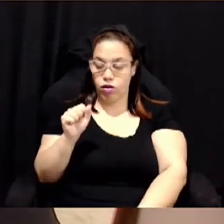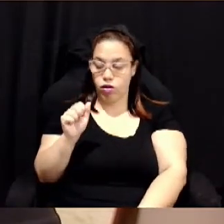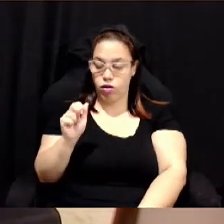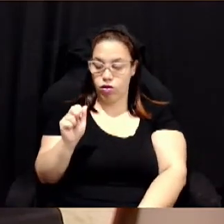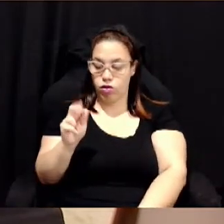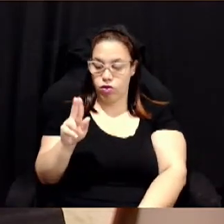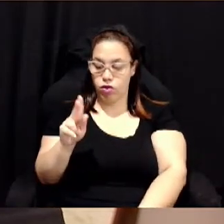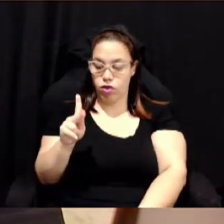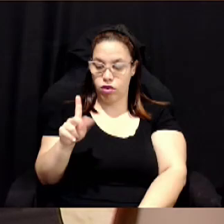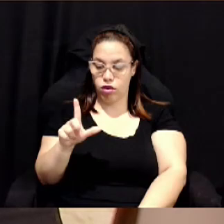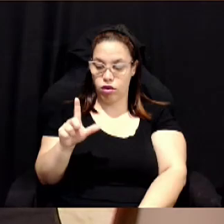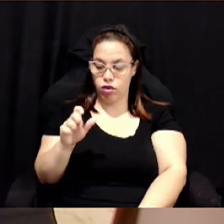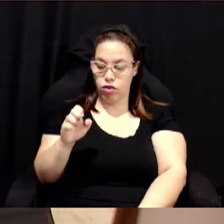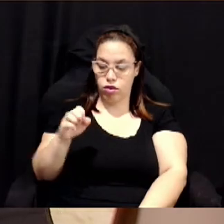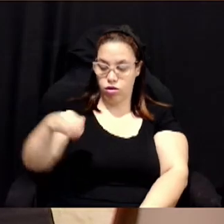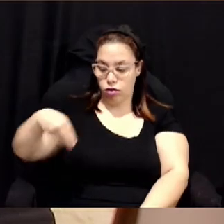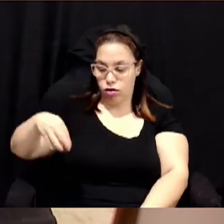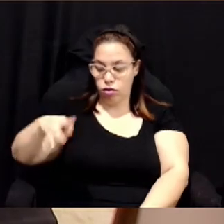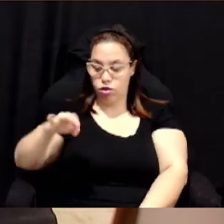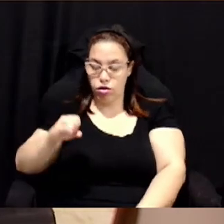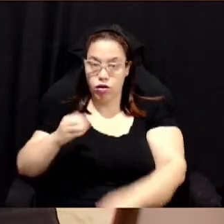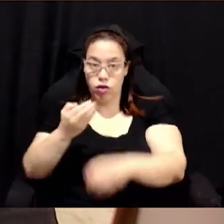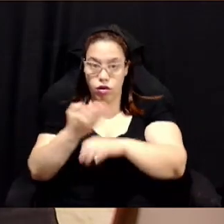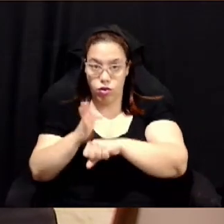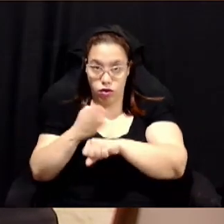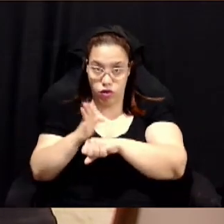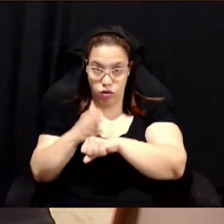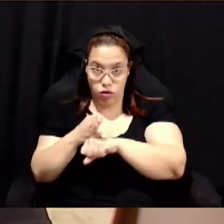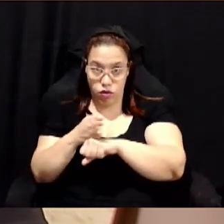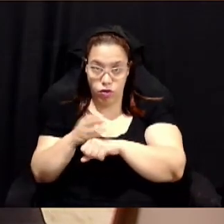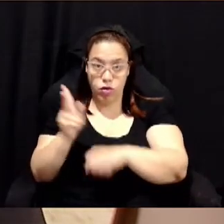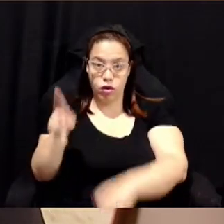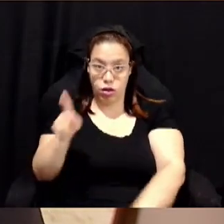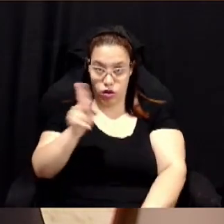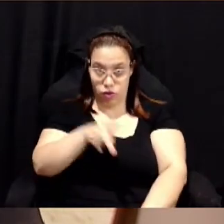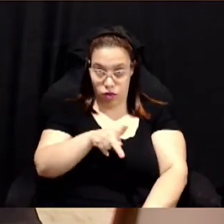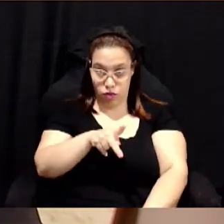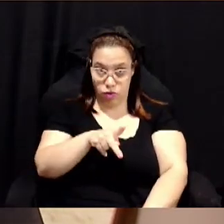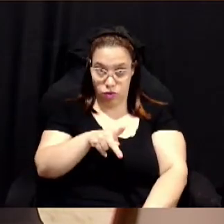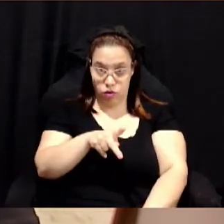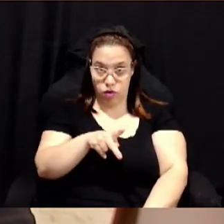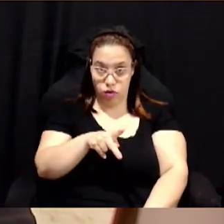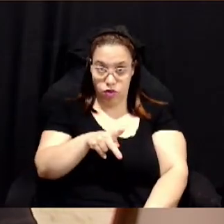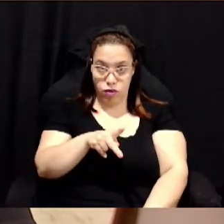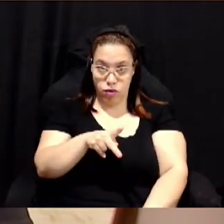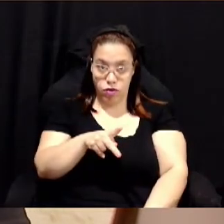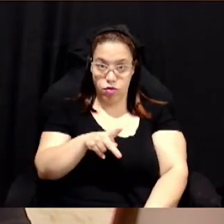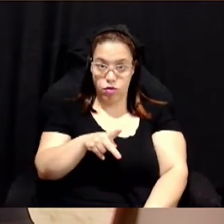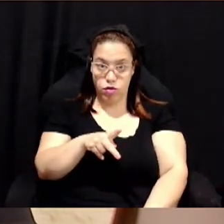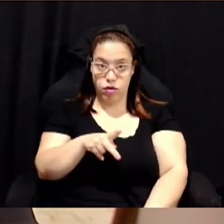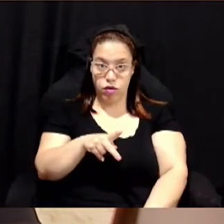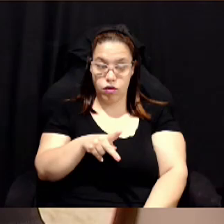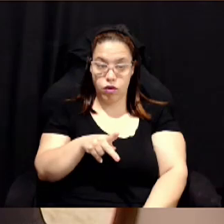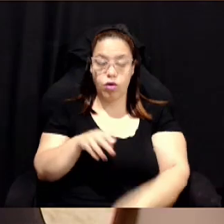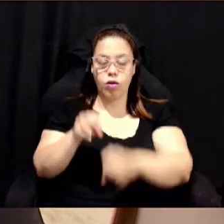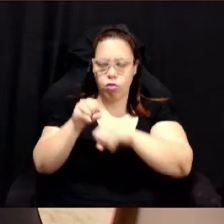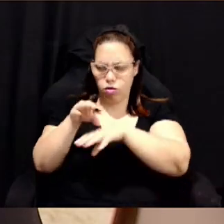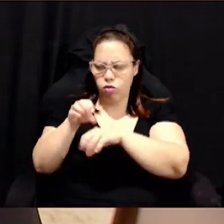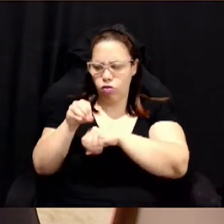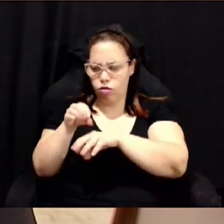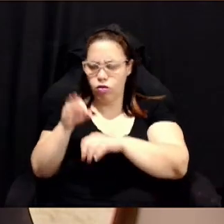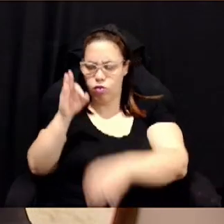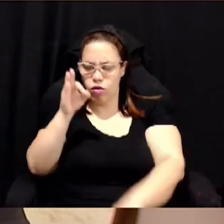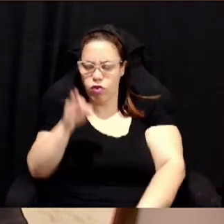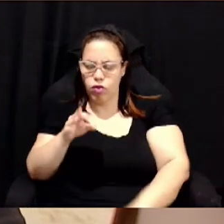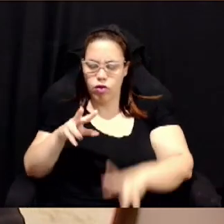faremos depois a capacitação desses servidores, desses professores que vão se capacitar para dar toda a orientação, porque o ideal é que toda a